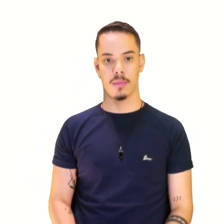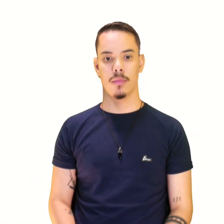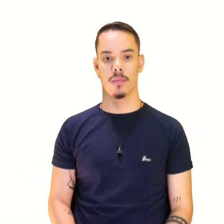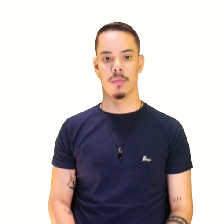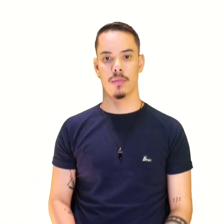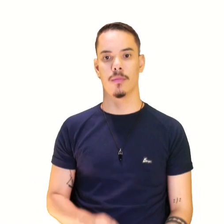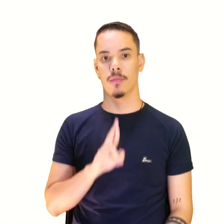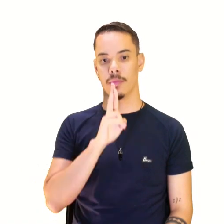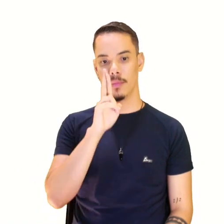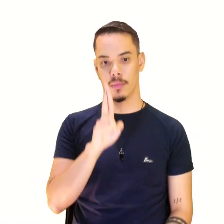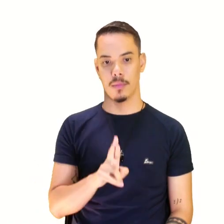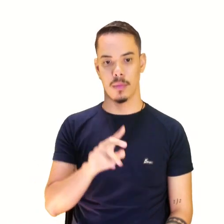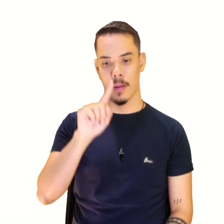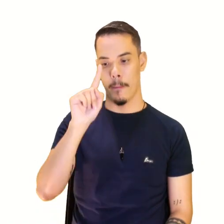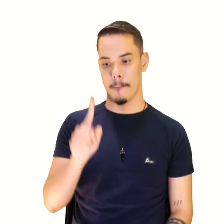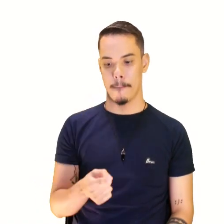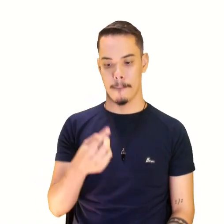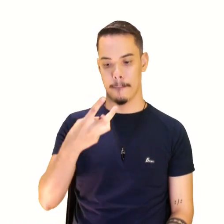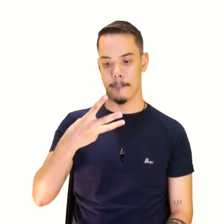por 5,